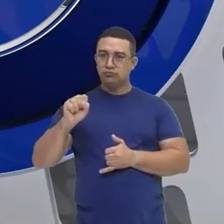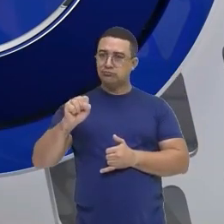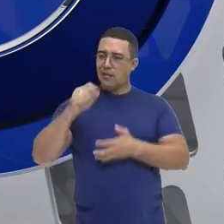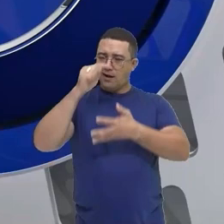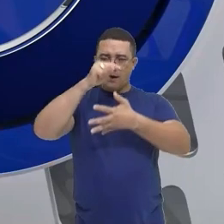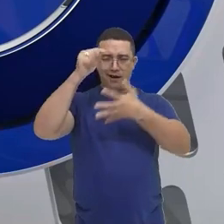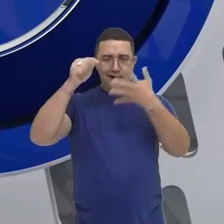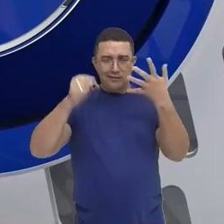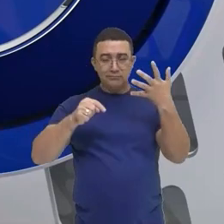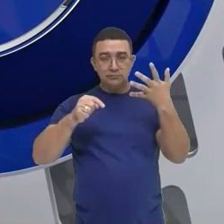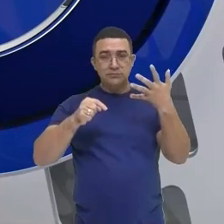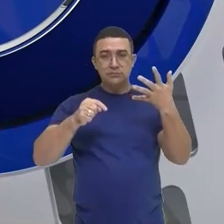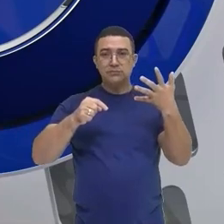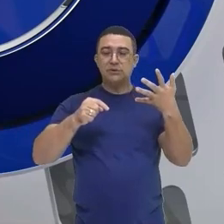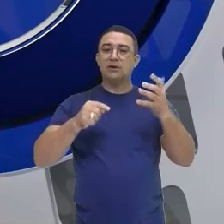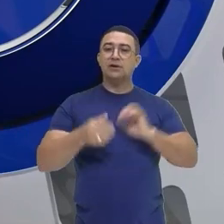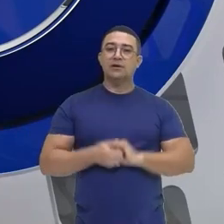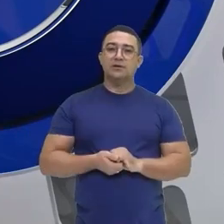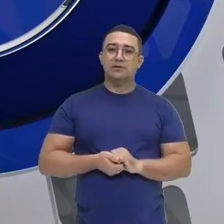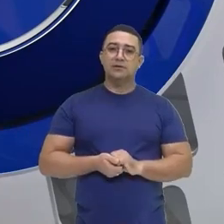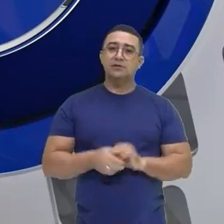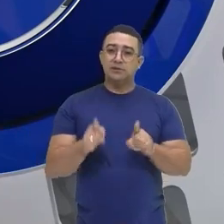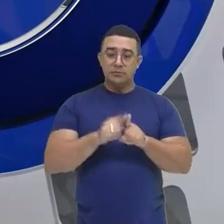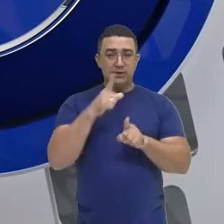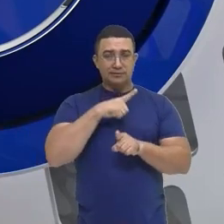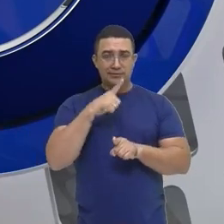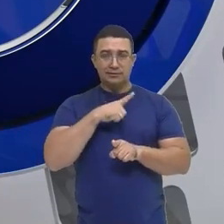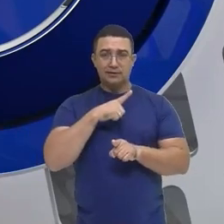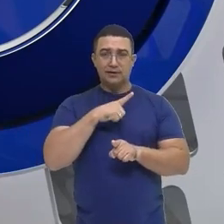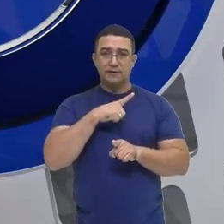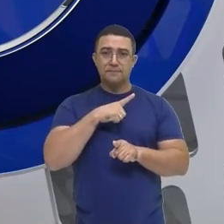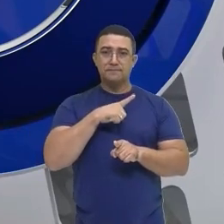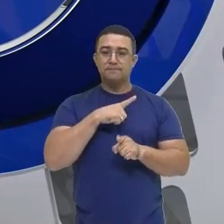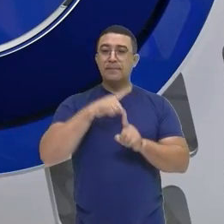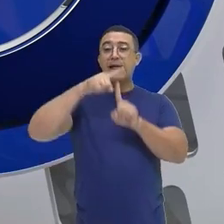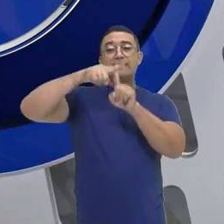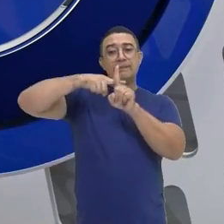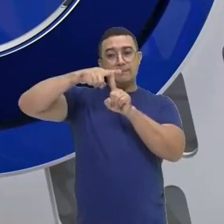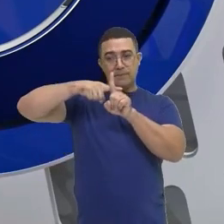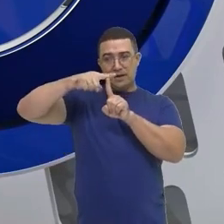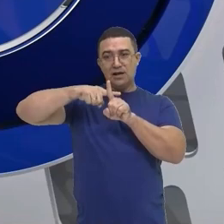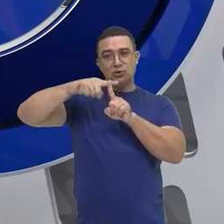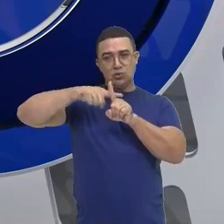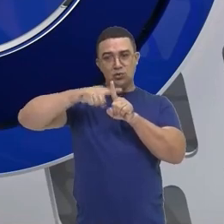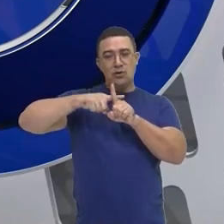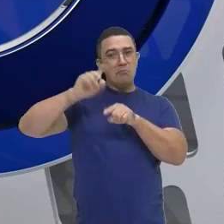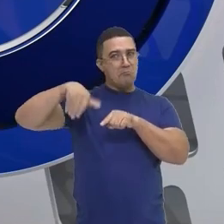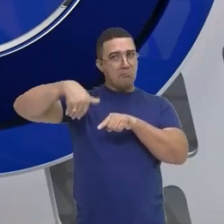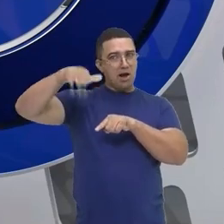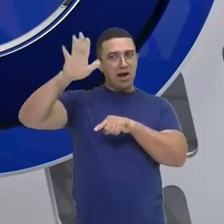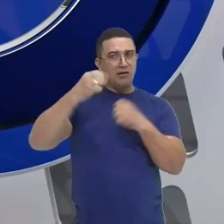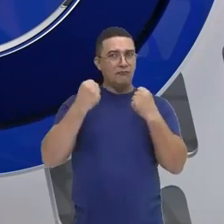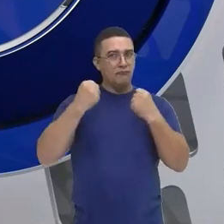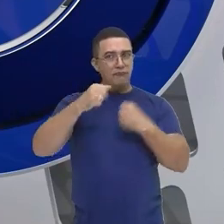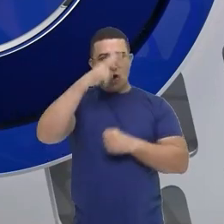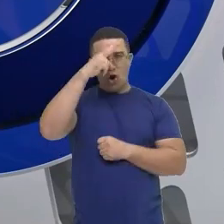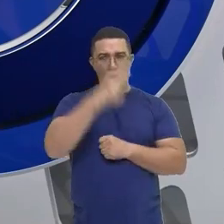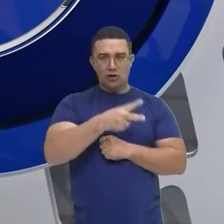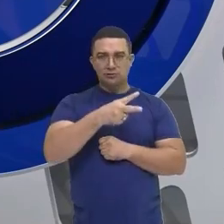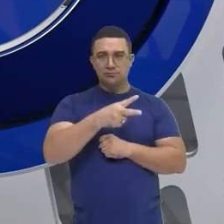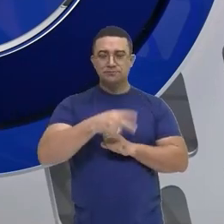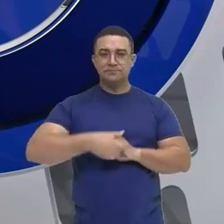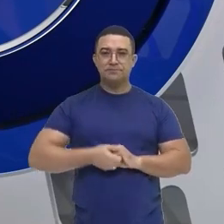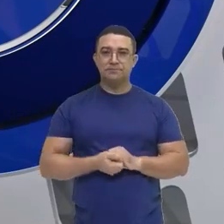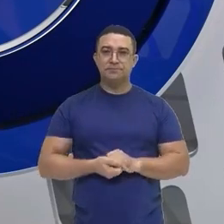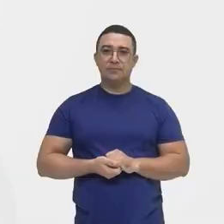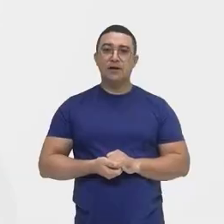essa zona tropical. E também a gente tem aí as temperaturas um pouco mais elevadas, tá bom? Aí vamos